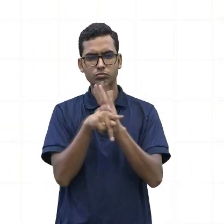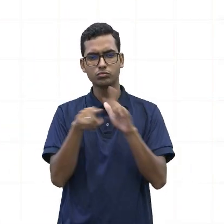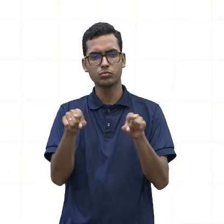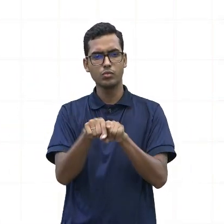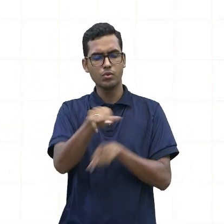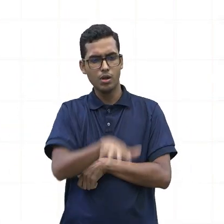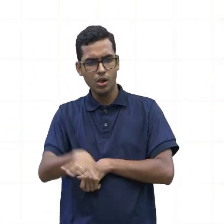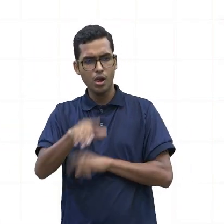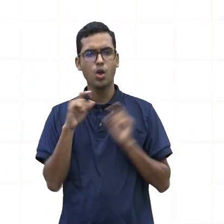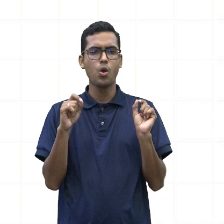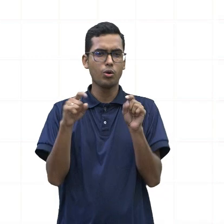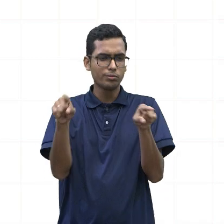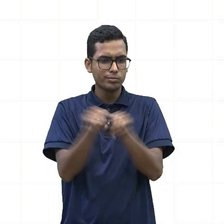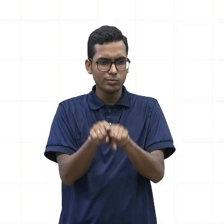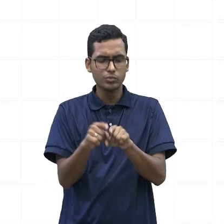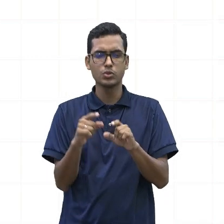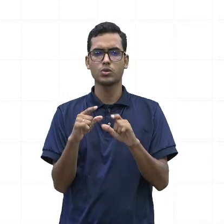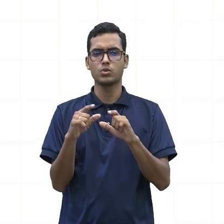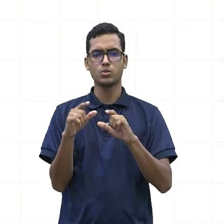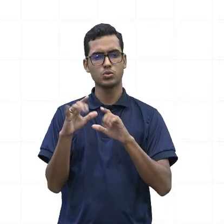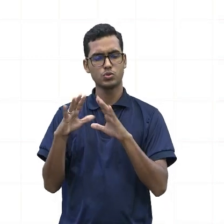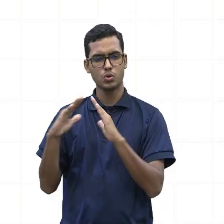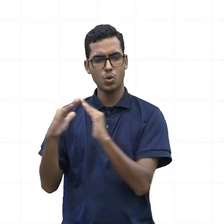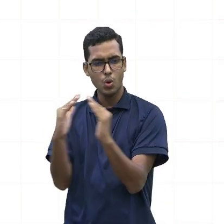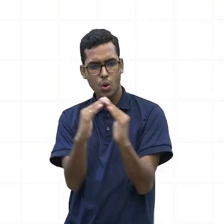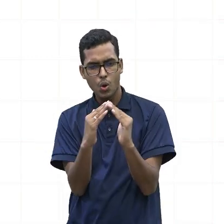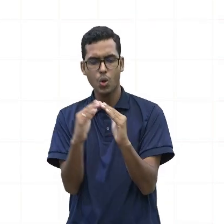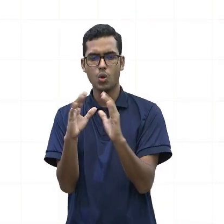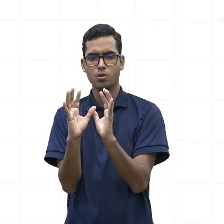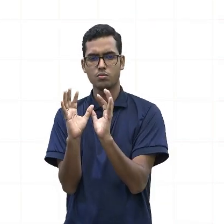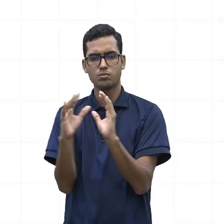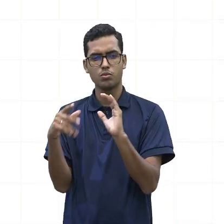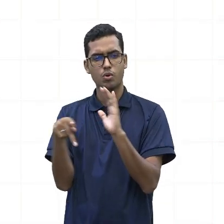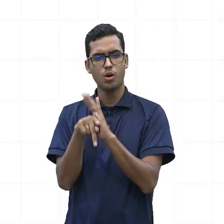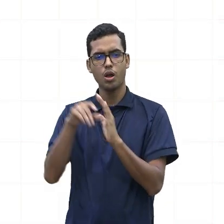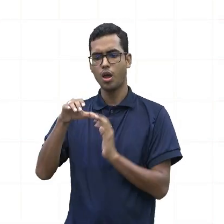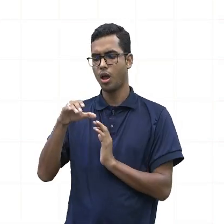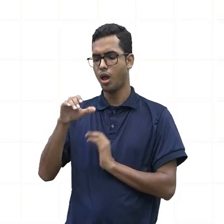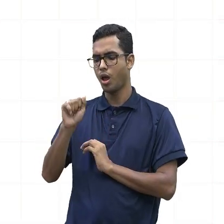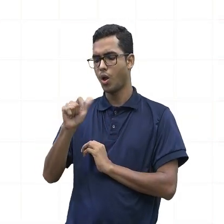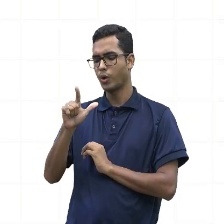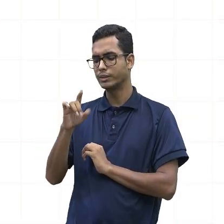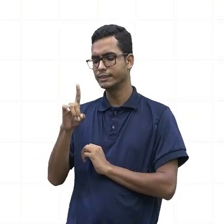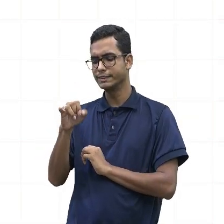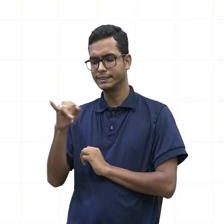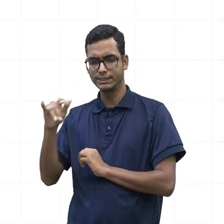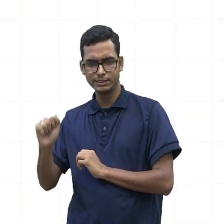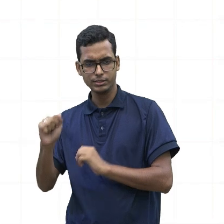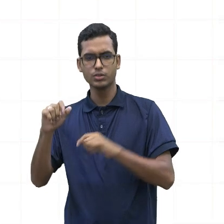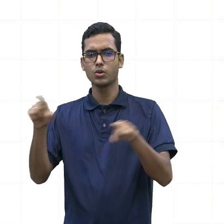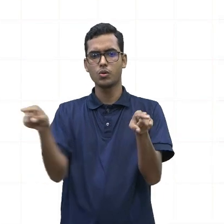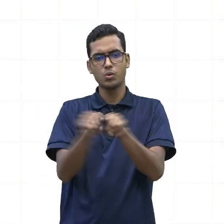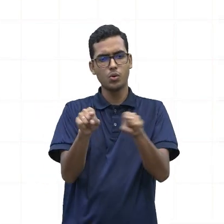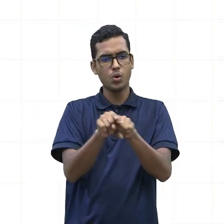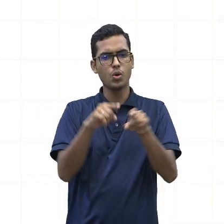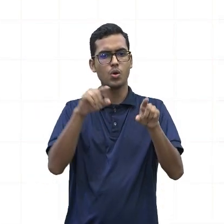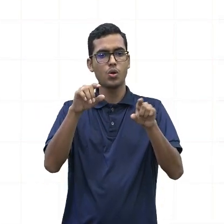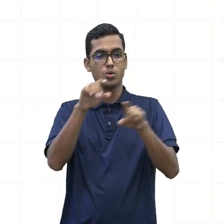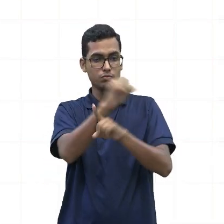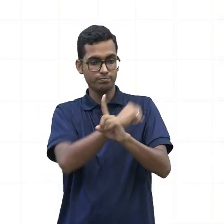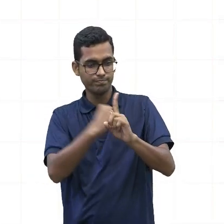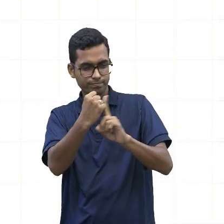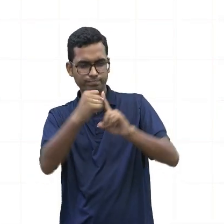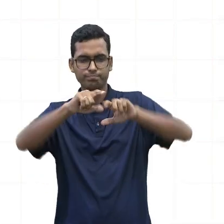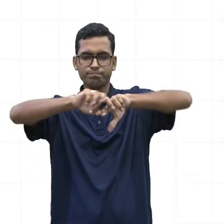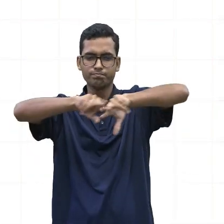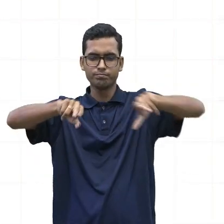estrutura política e uma sociedade estratificada, ou seja, uma sociedade dividida. E a